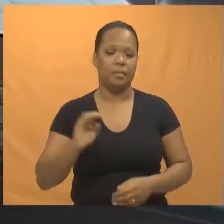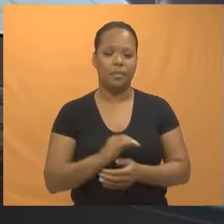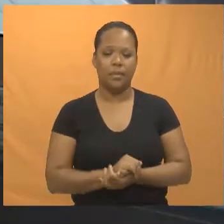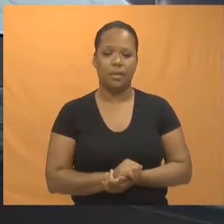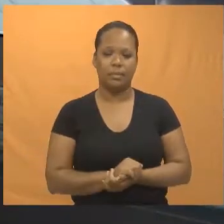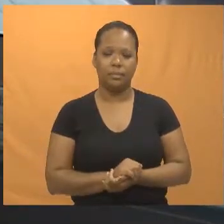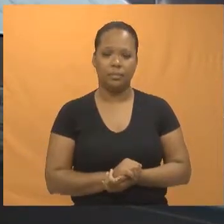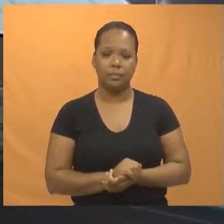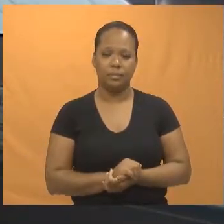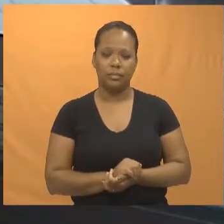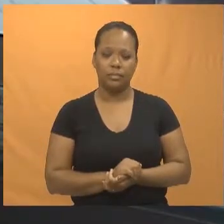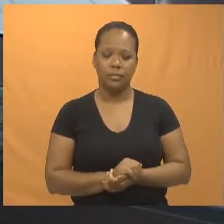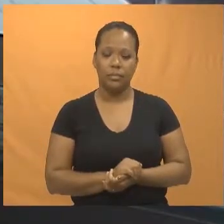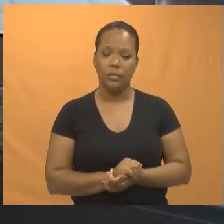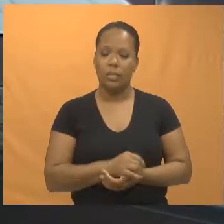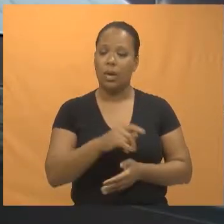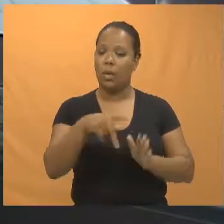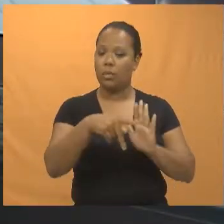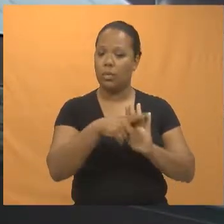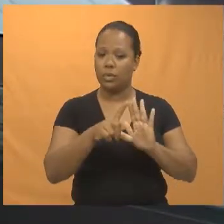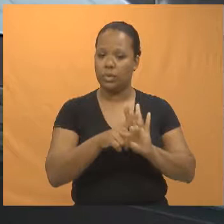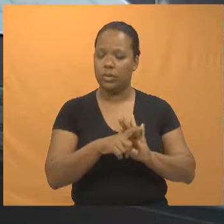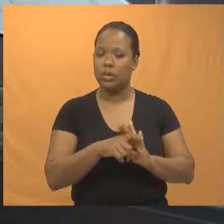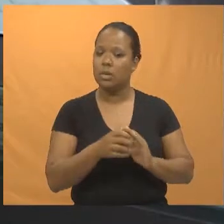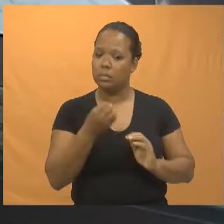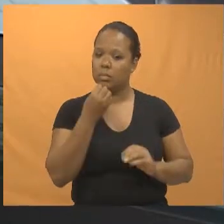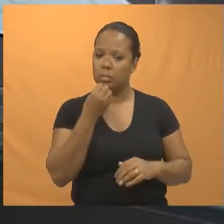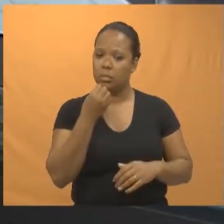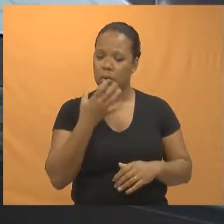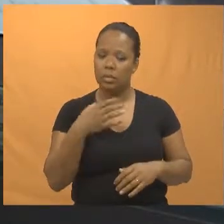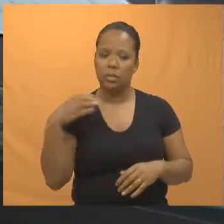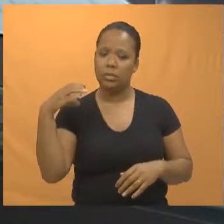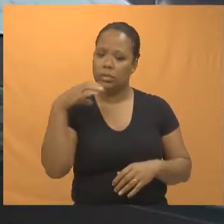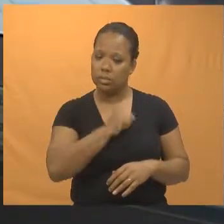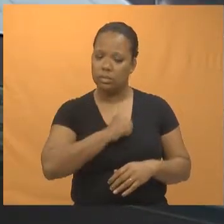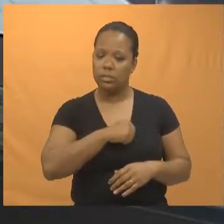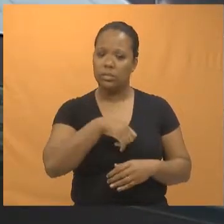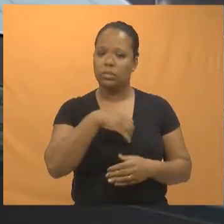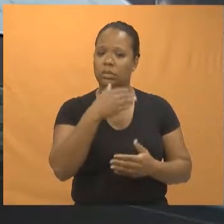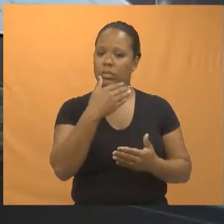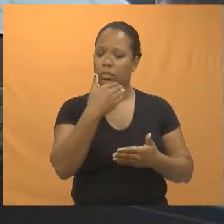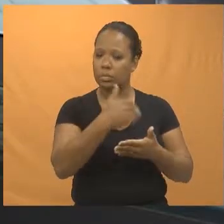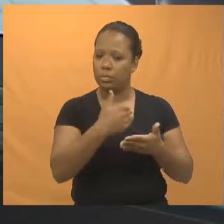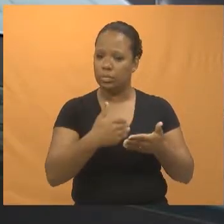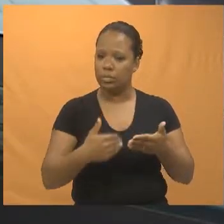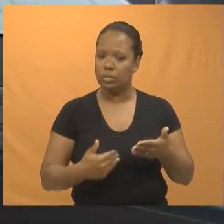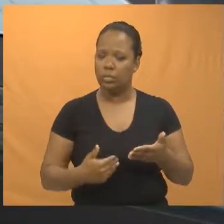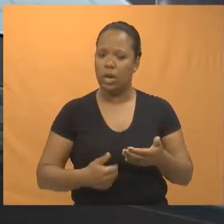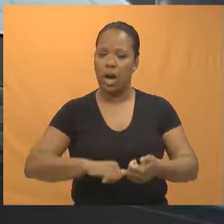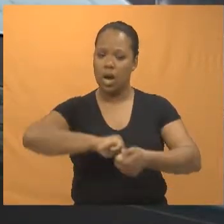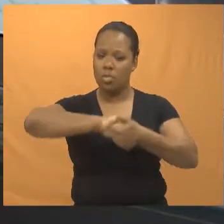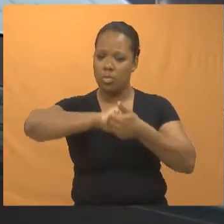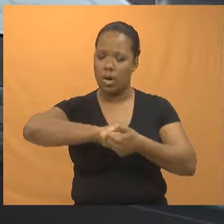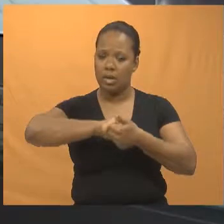promotoria. O projeto ele se faz útil para acelerar esse processo, a qualidade e